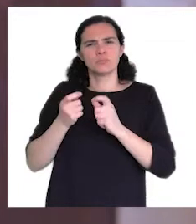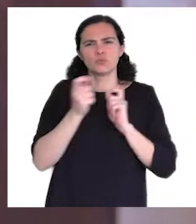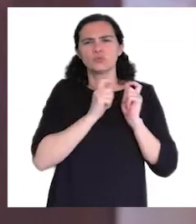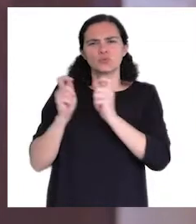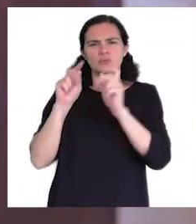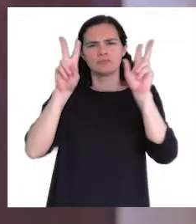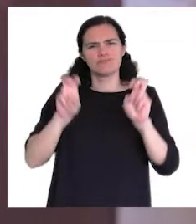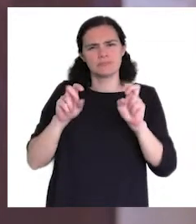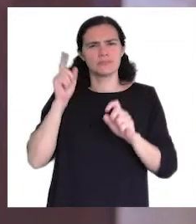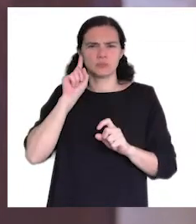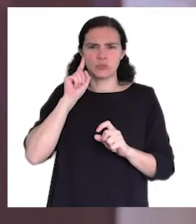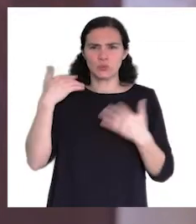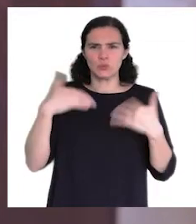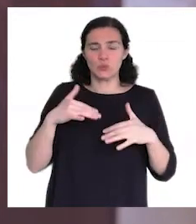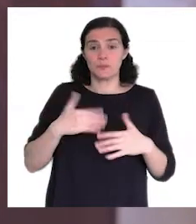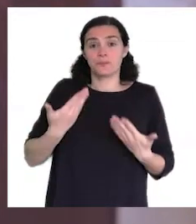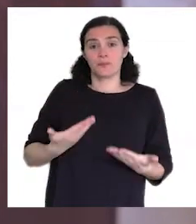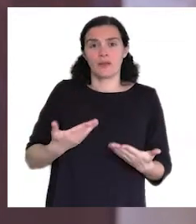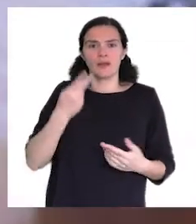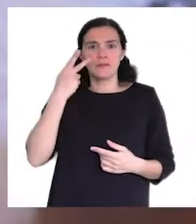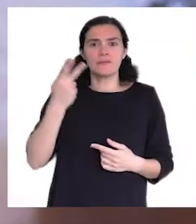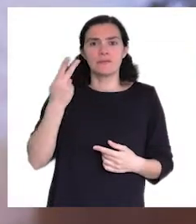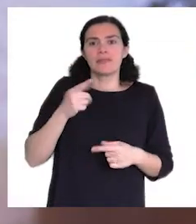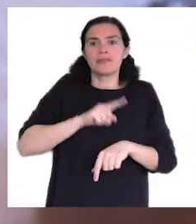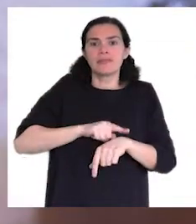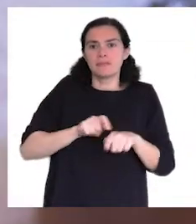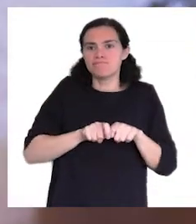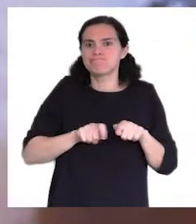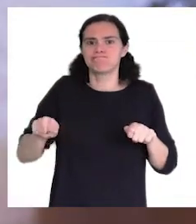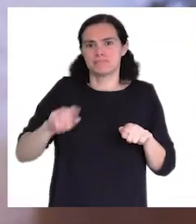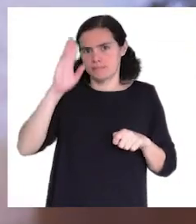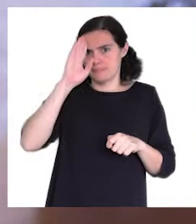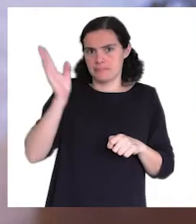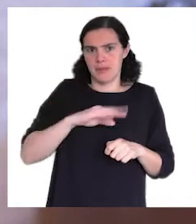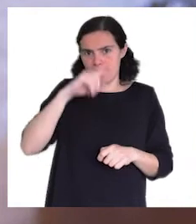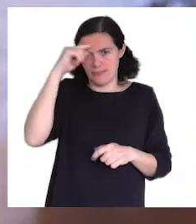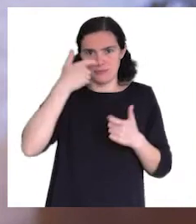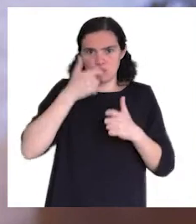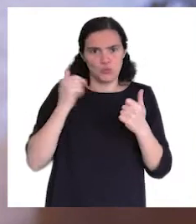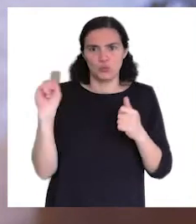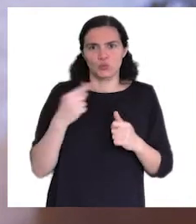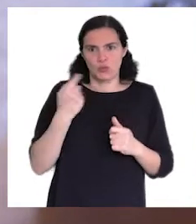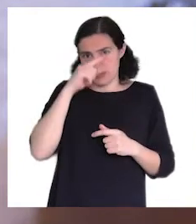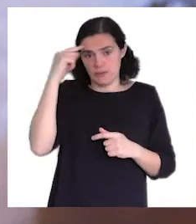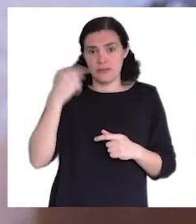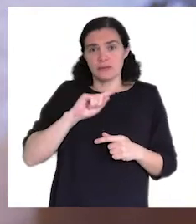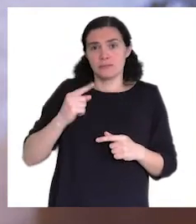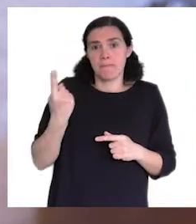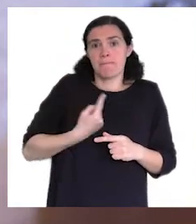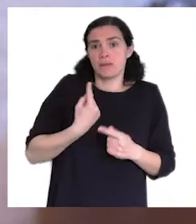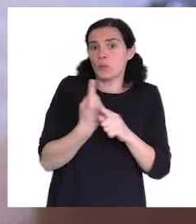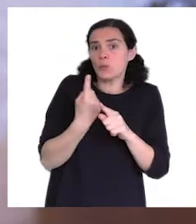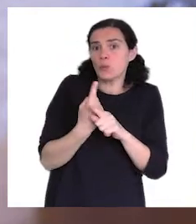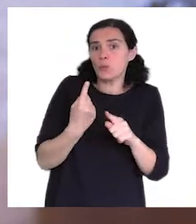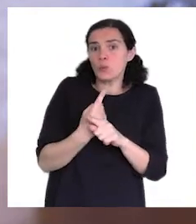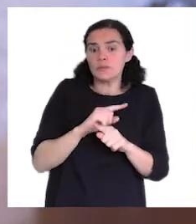nestes temas e na discussão de temas que são extremamente importantes. Nós estamos neste momento a viver um período que sabemos que é difícil para todos, em que temos